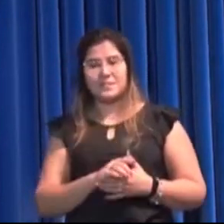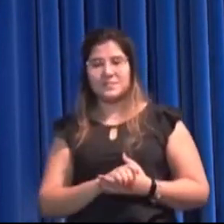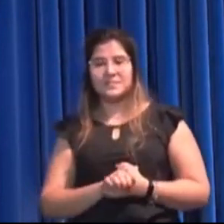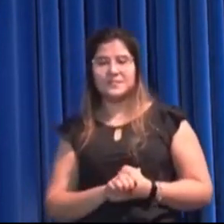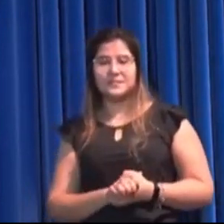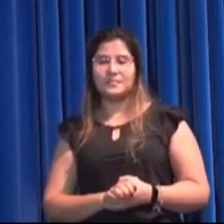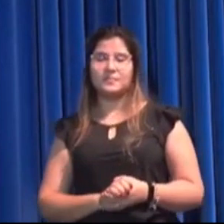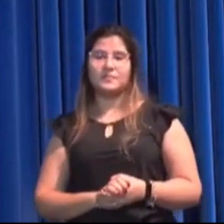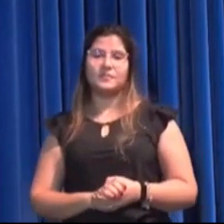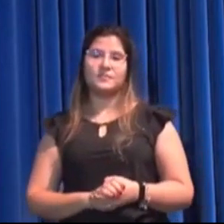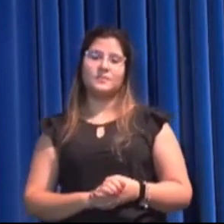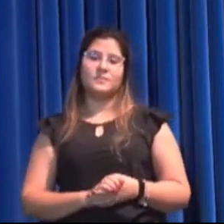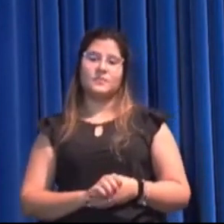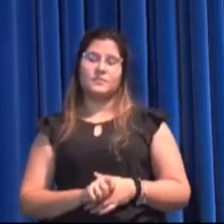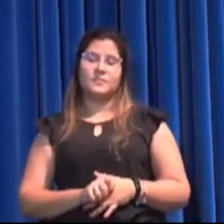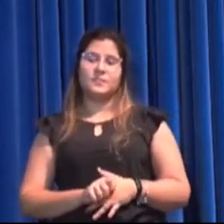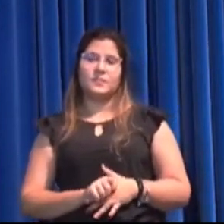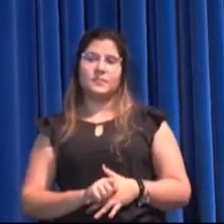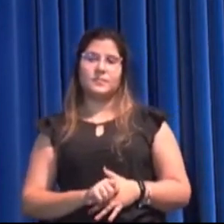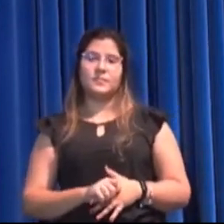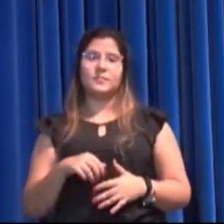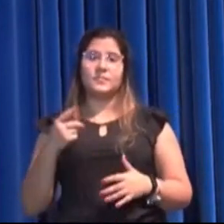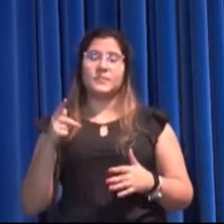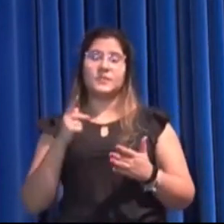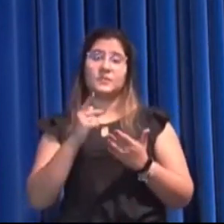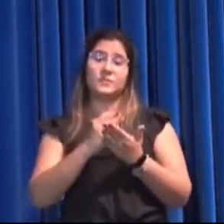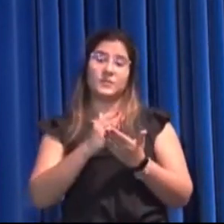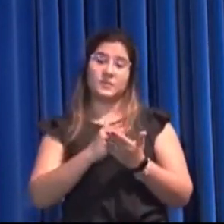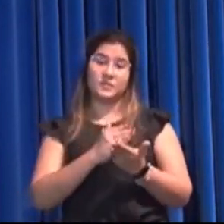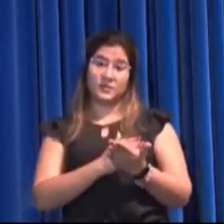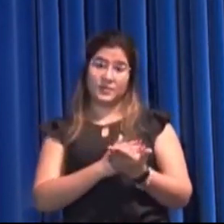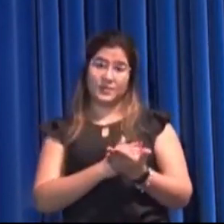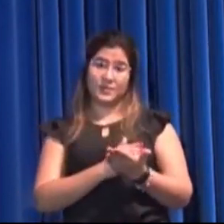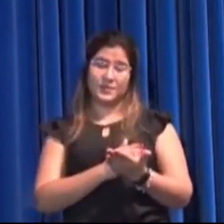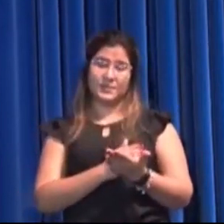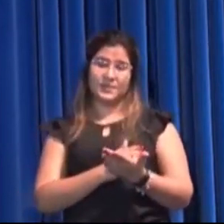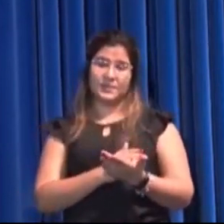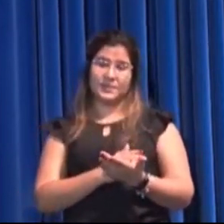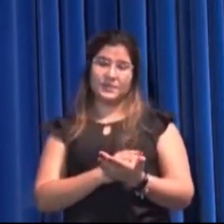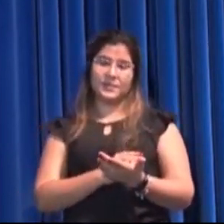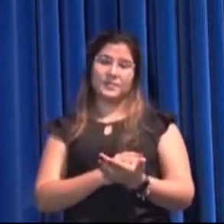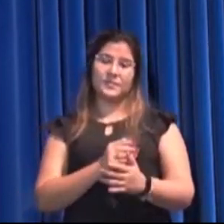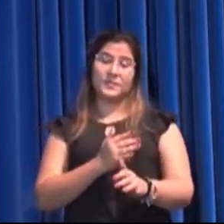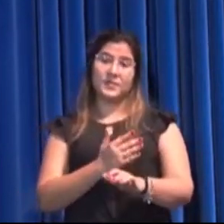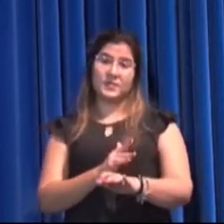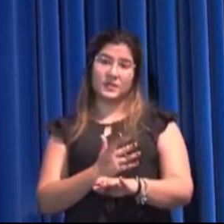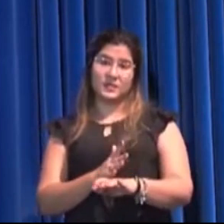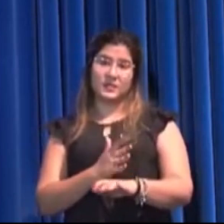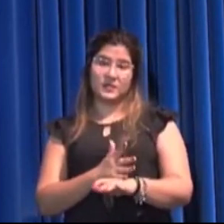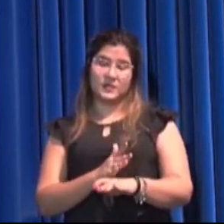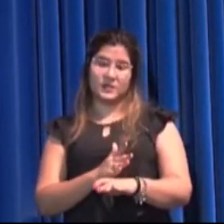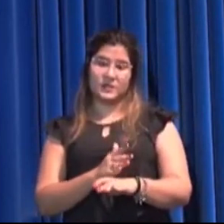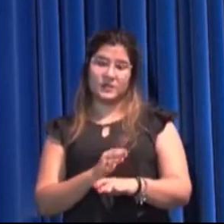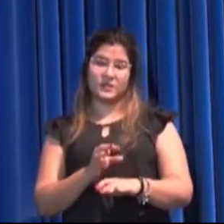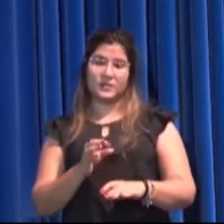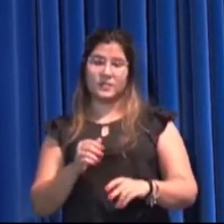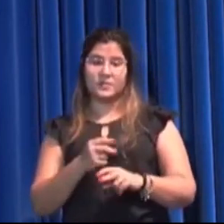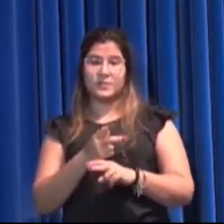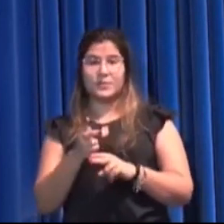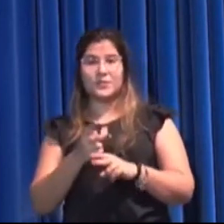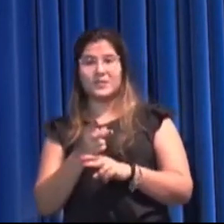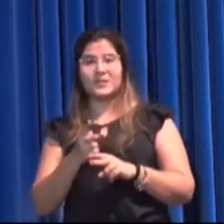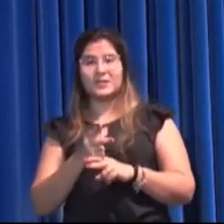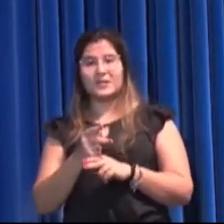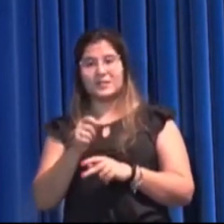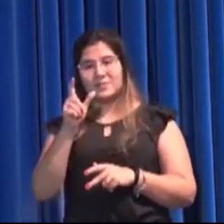com o seu plano, colocando em prática o seu plano de buscar esse homem,